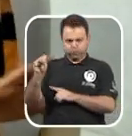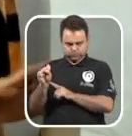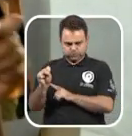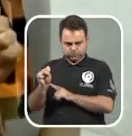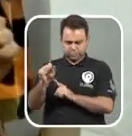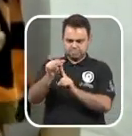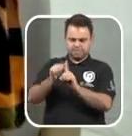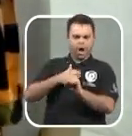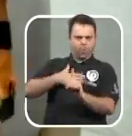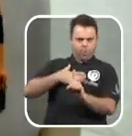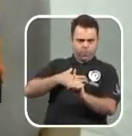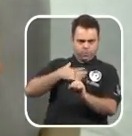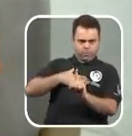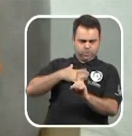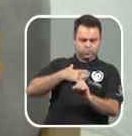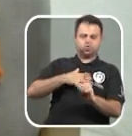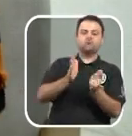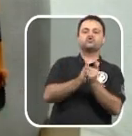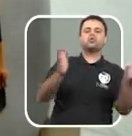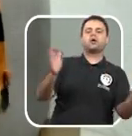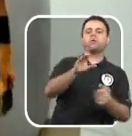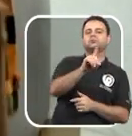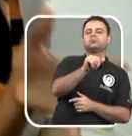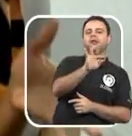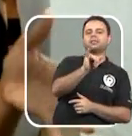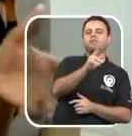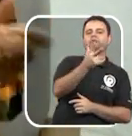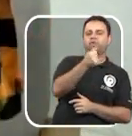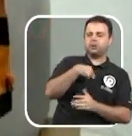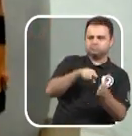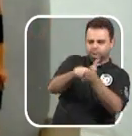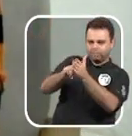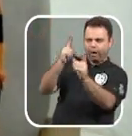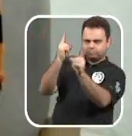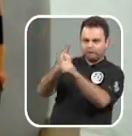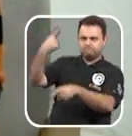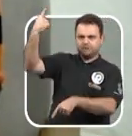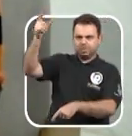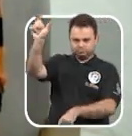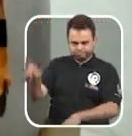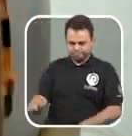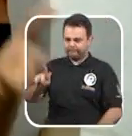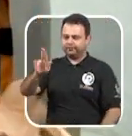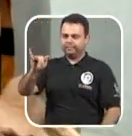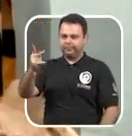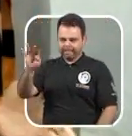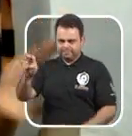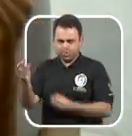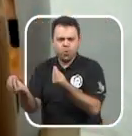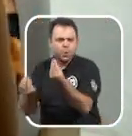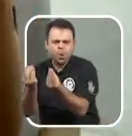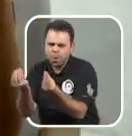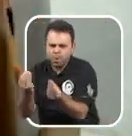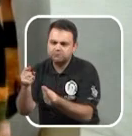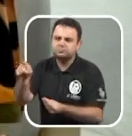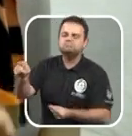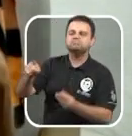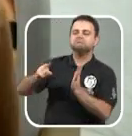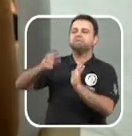do fim de agosto, né? Sim. Como é que o partido recebeu esses números, assim? Que análise vocês fazem